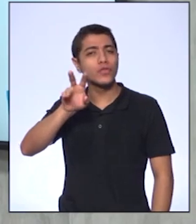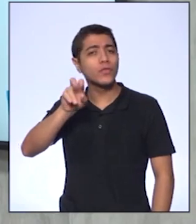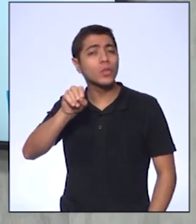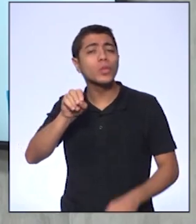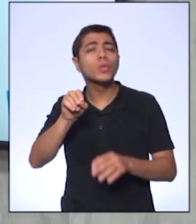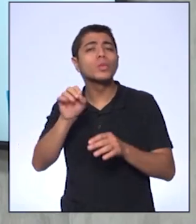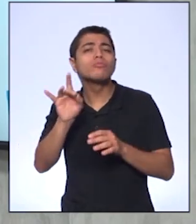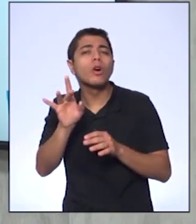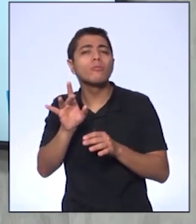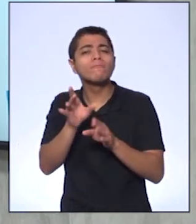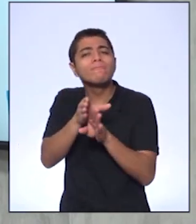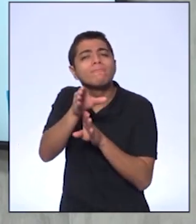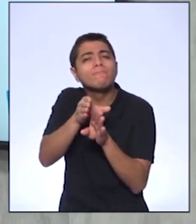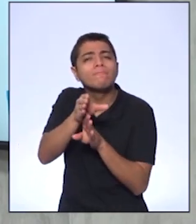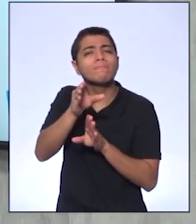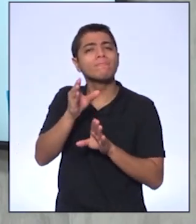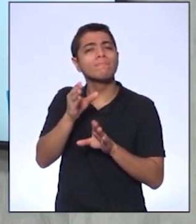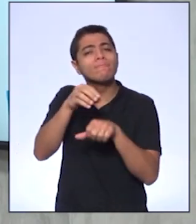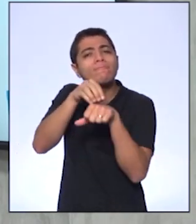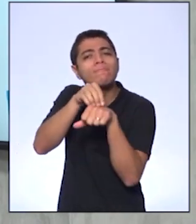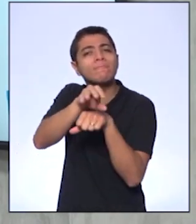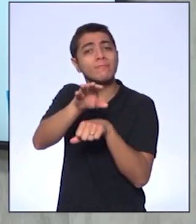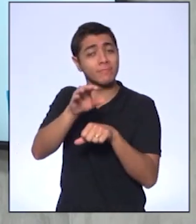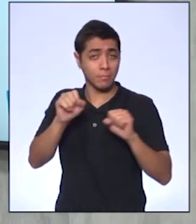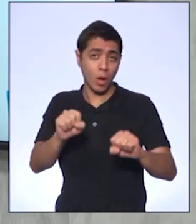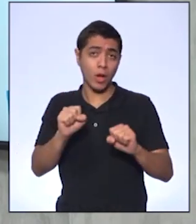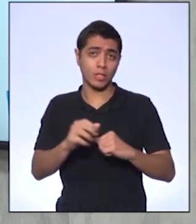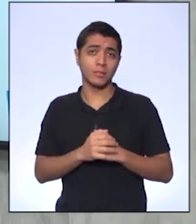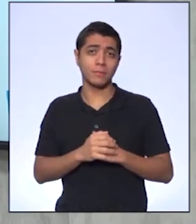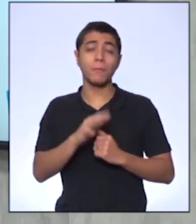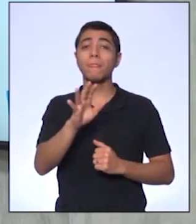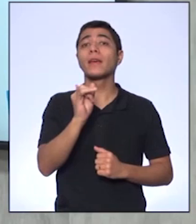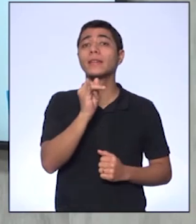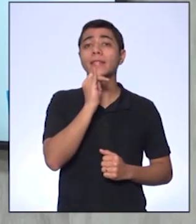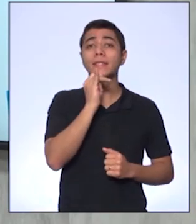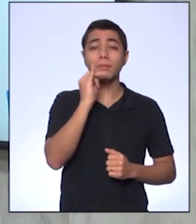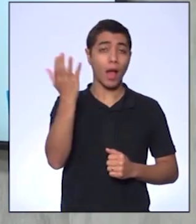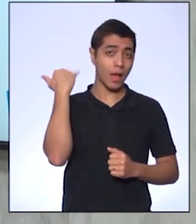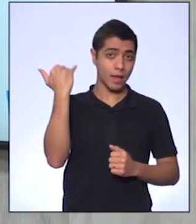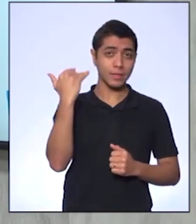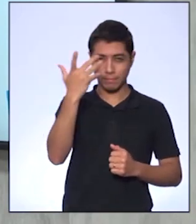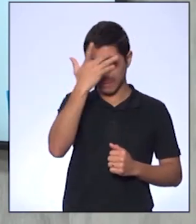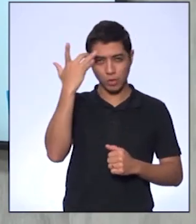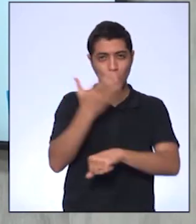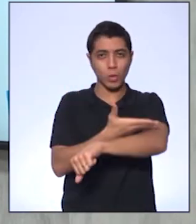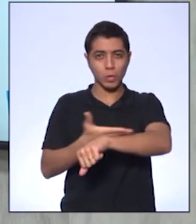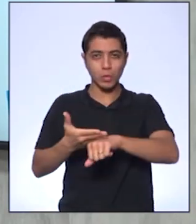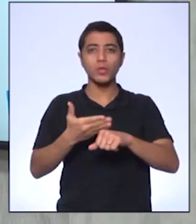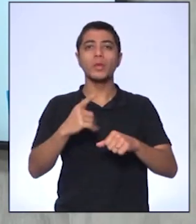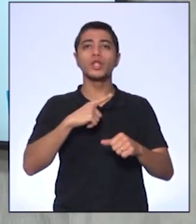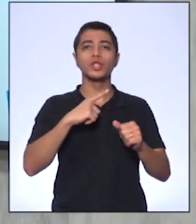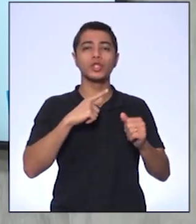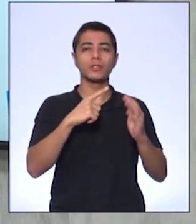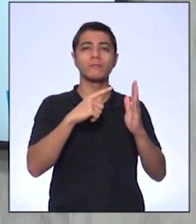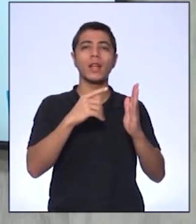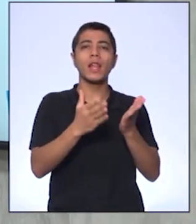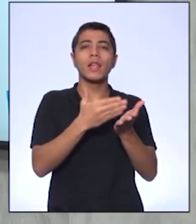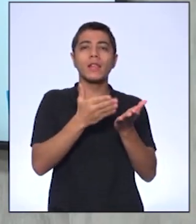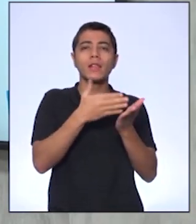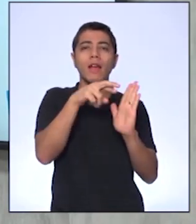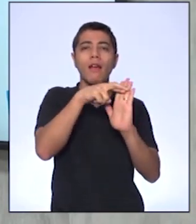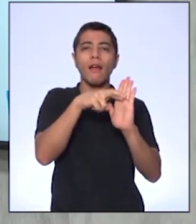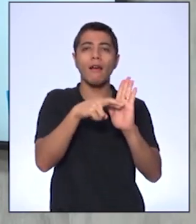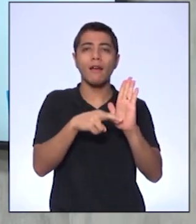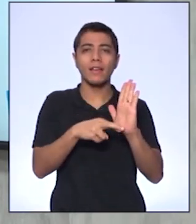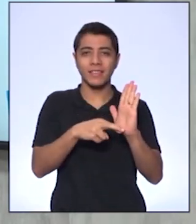de alguma coisa, se bem que hoje ninguém mais lê manual, mas imaginemos, né, no passado as pessoas liam os manuais, imaginemos, você lê, existe